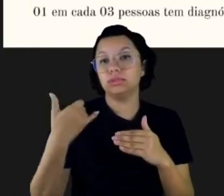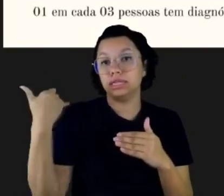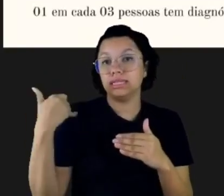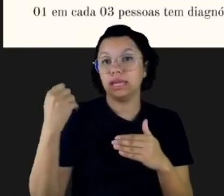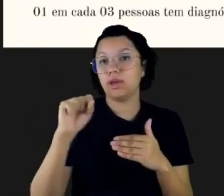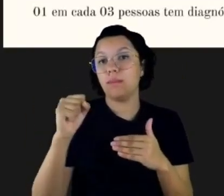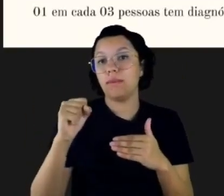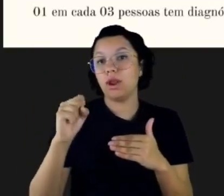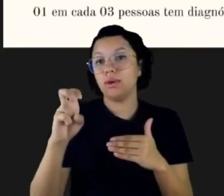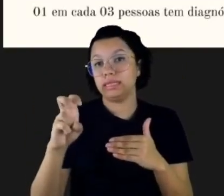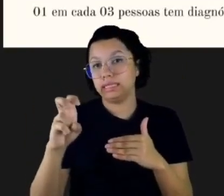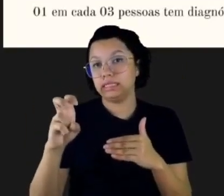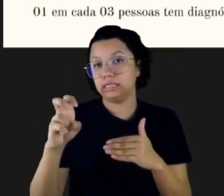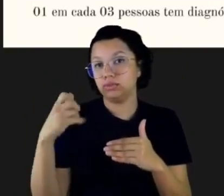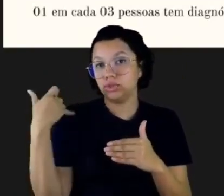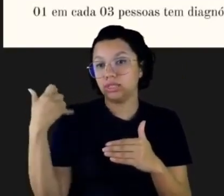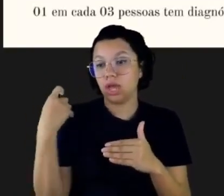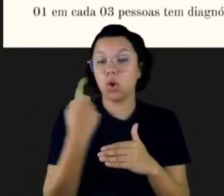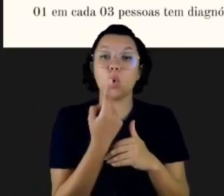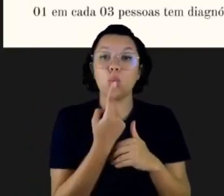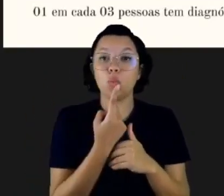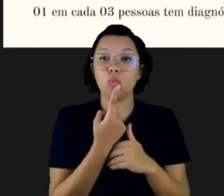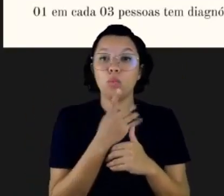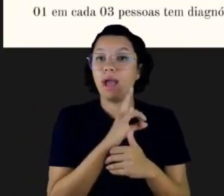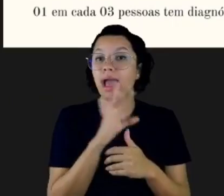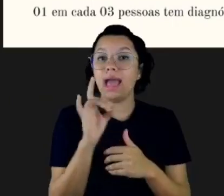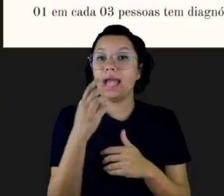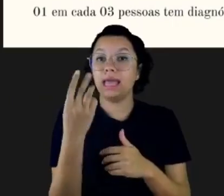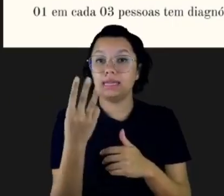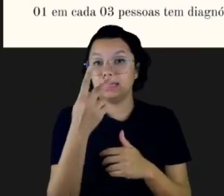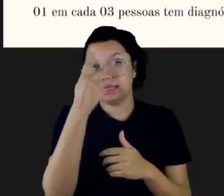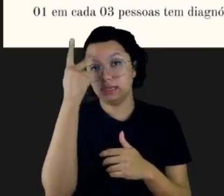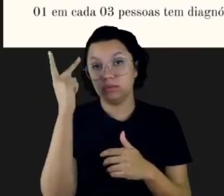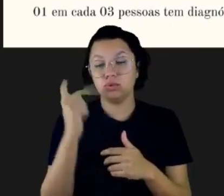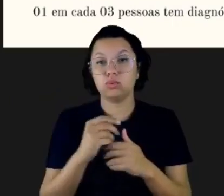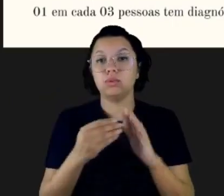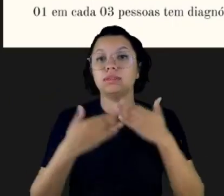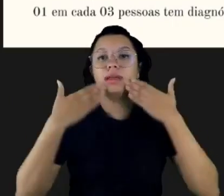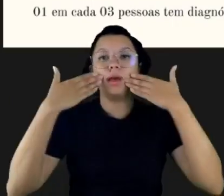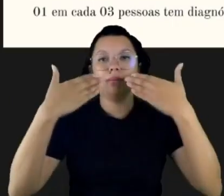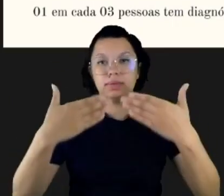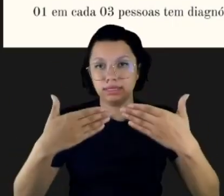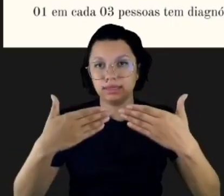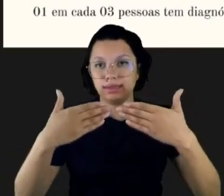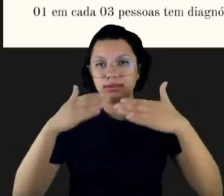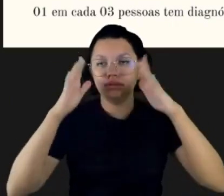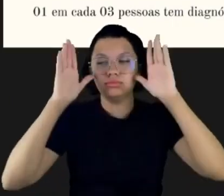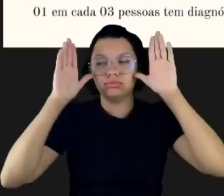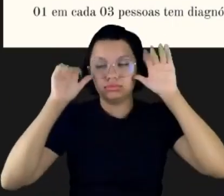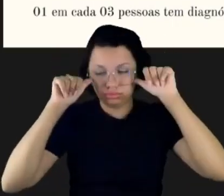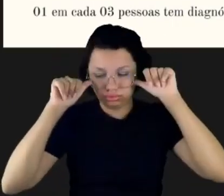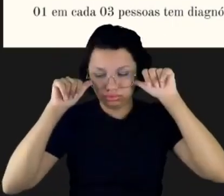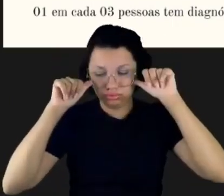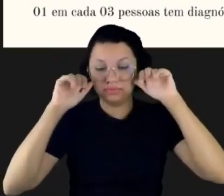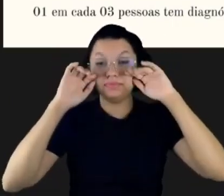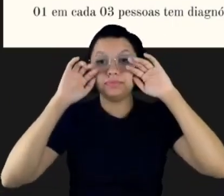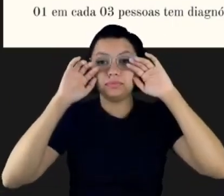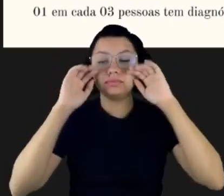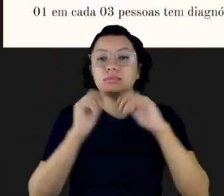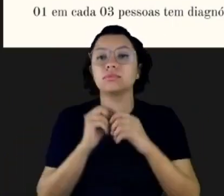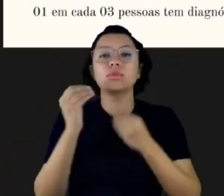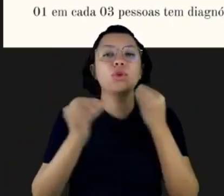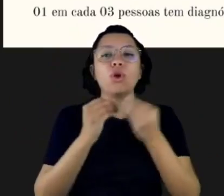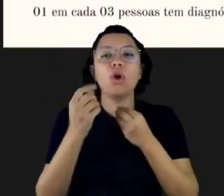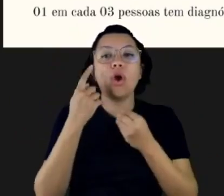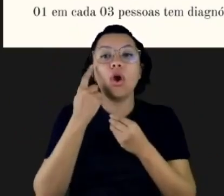85 anos, 1 a cada 3 pessoas apresentam um quadro de demência. Como nós vimos que a